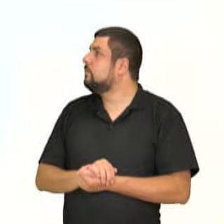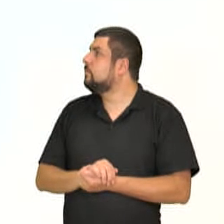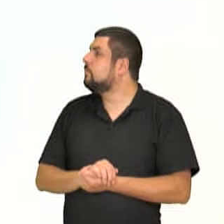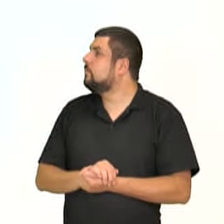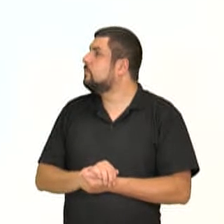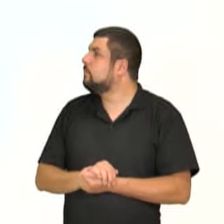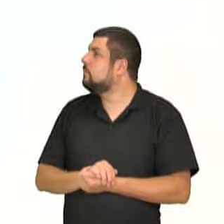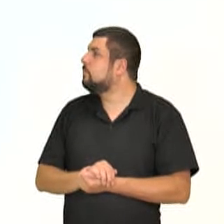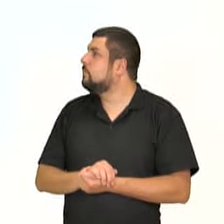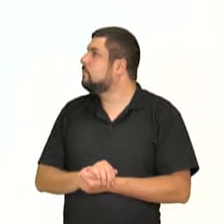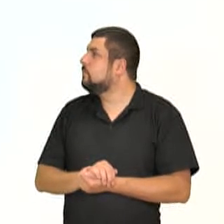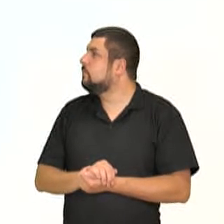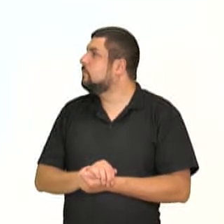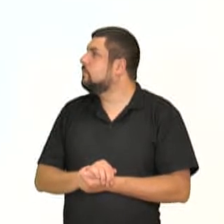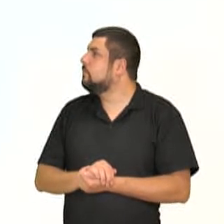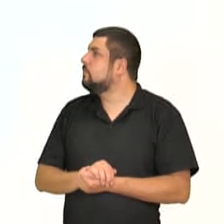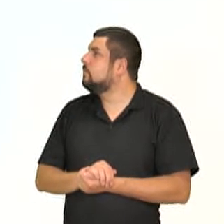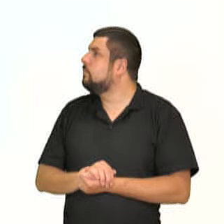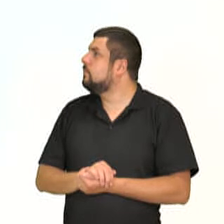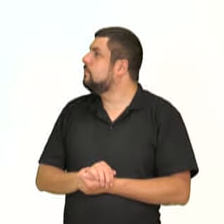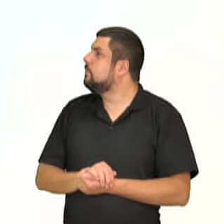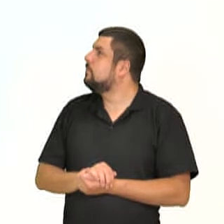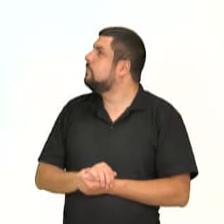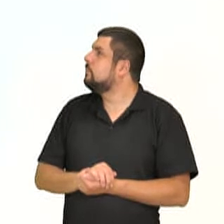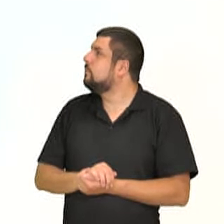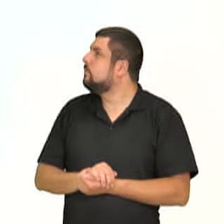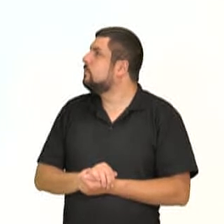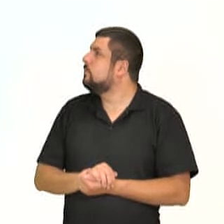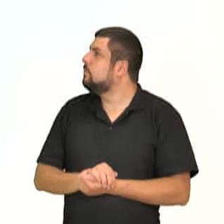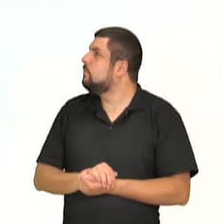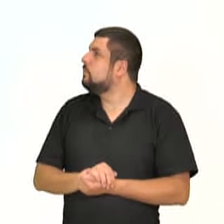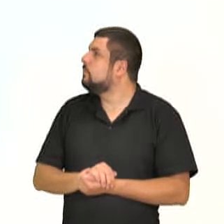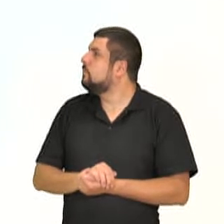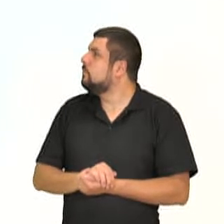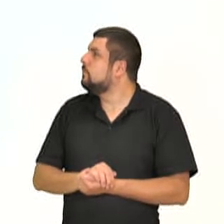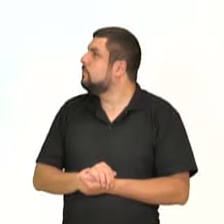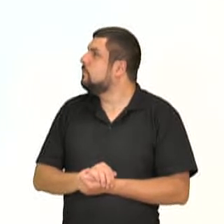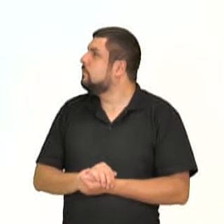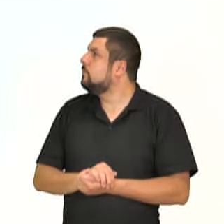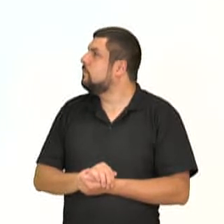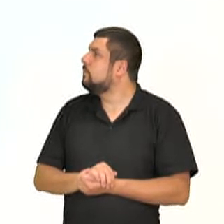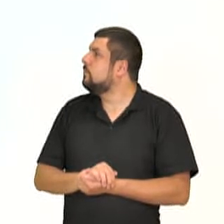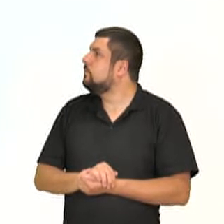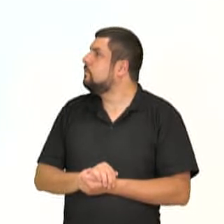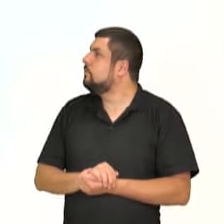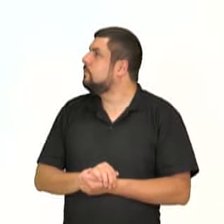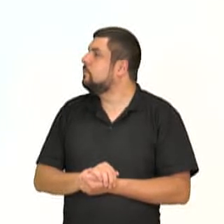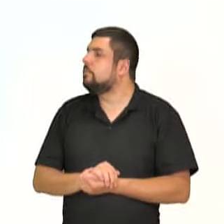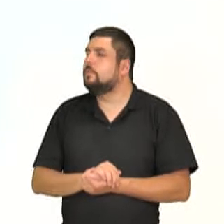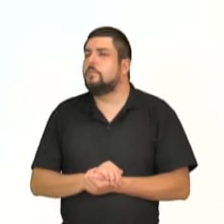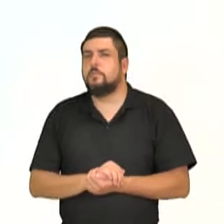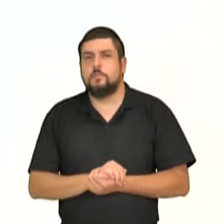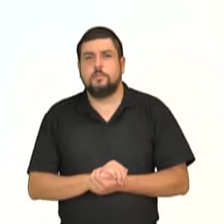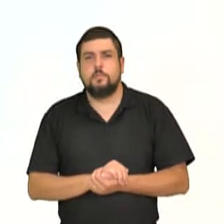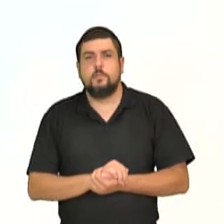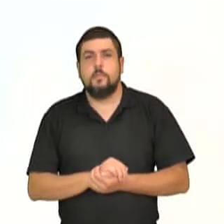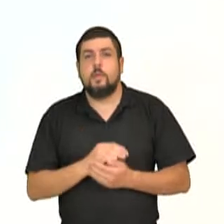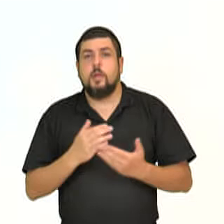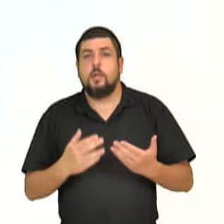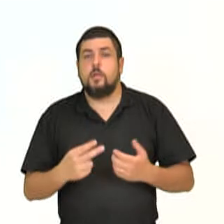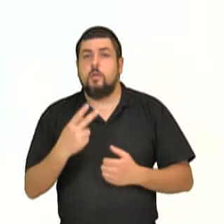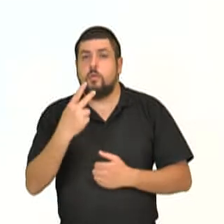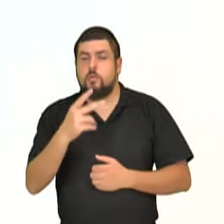puede ser mucho más productivo si no te quedas horas conectado? Explica. Então, é a sua